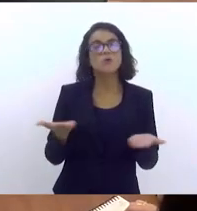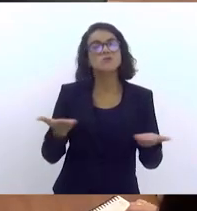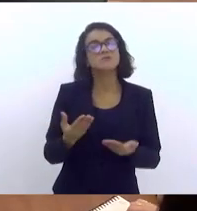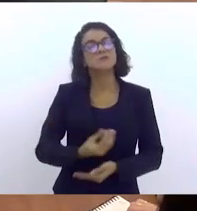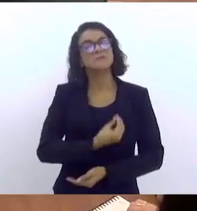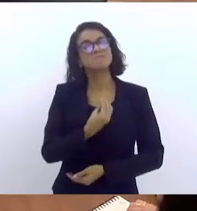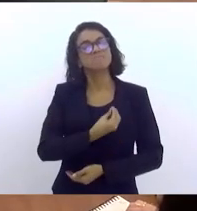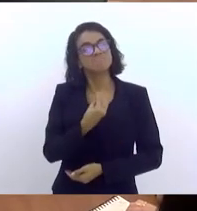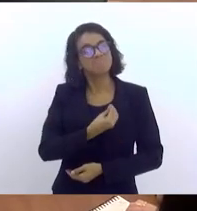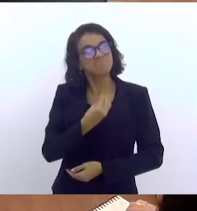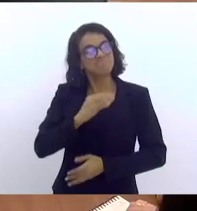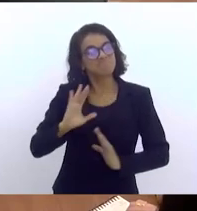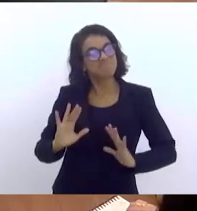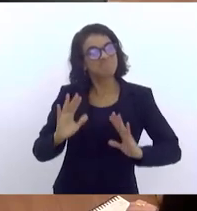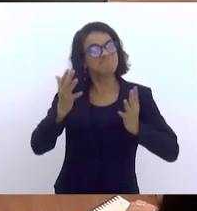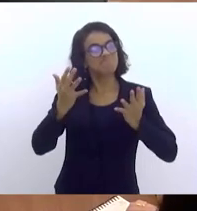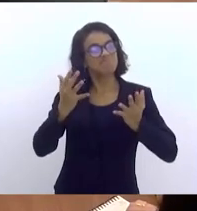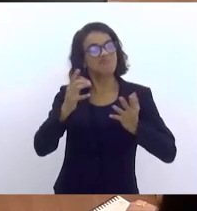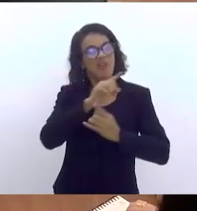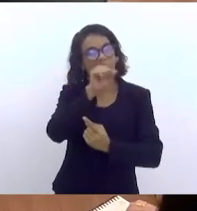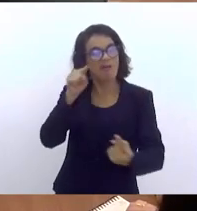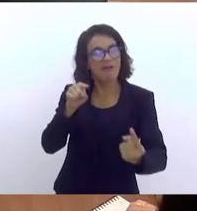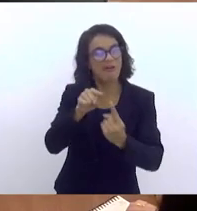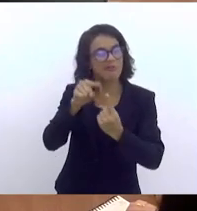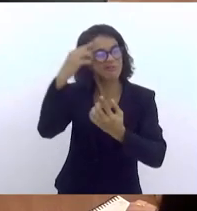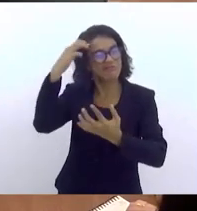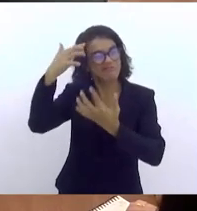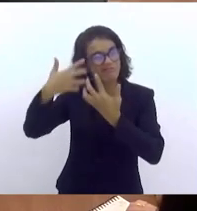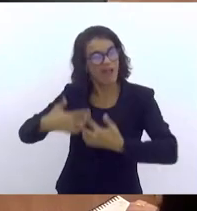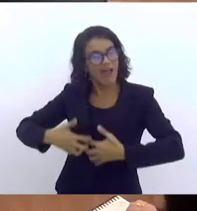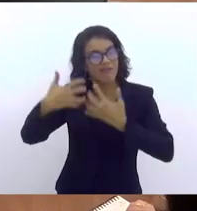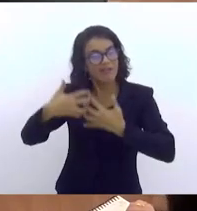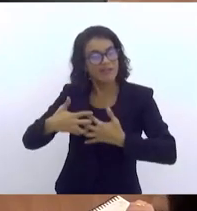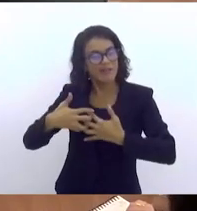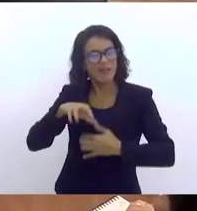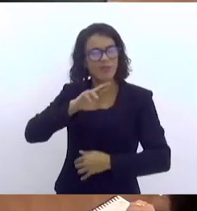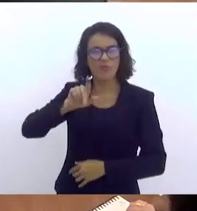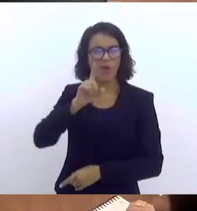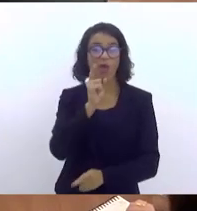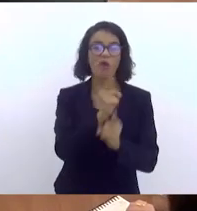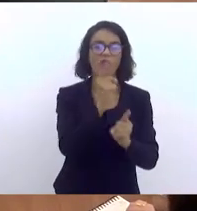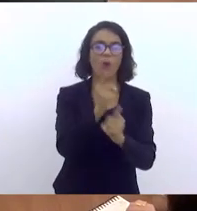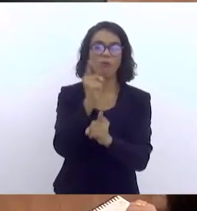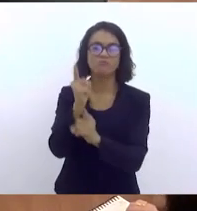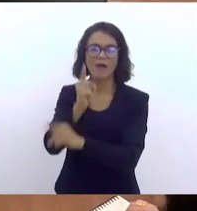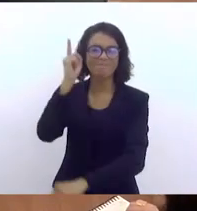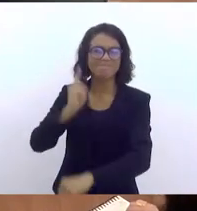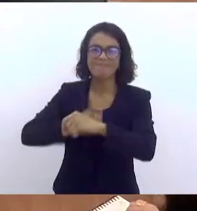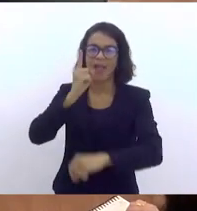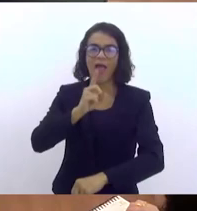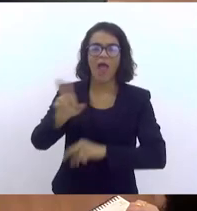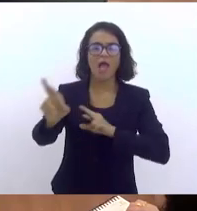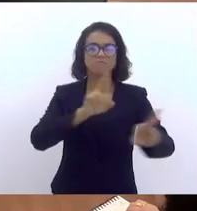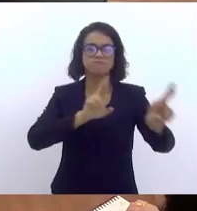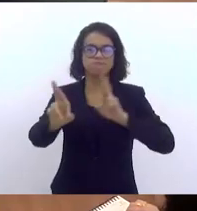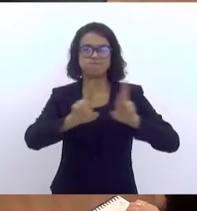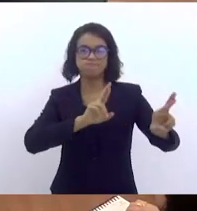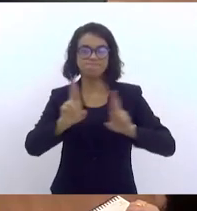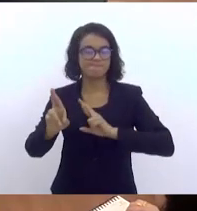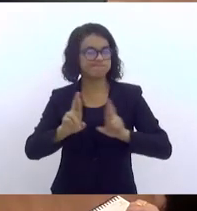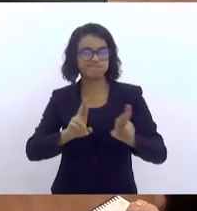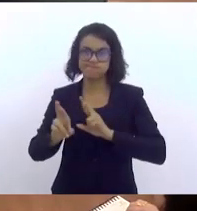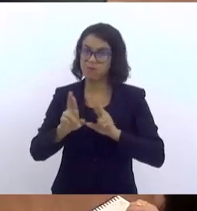que vai buscar refletir e não encontrar respostas apressadas a respeito de um tema